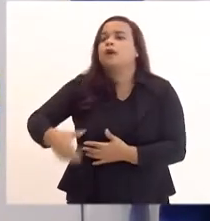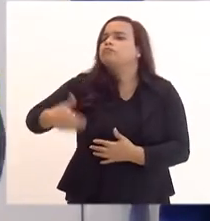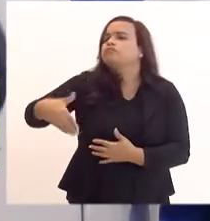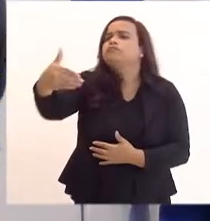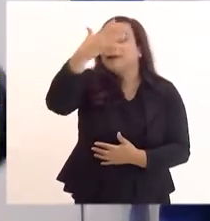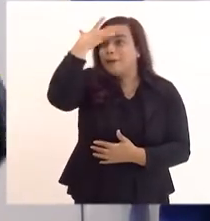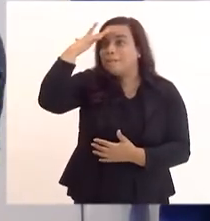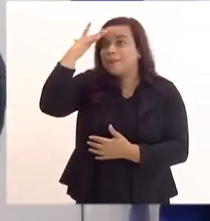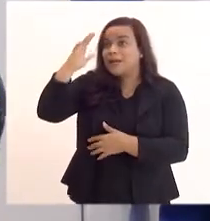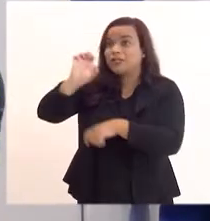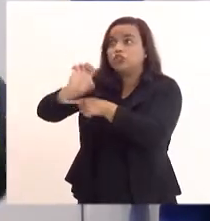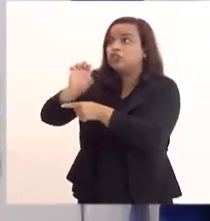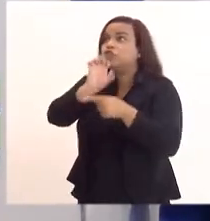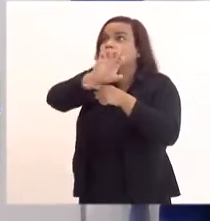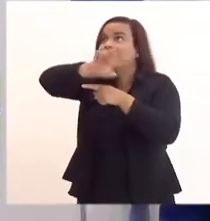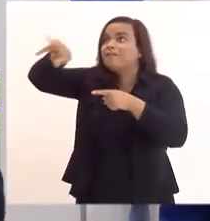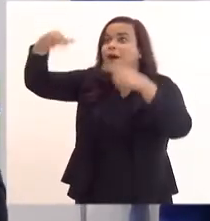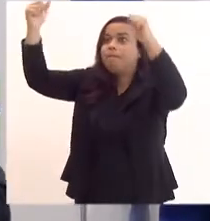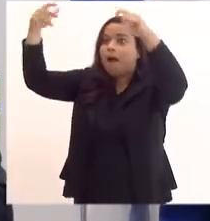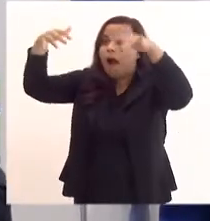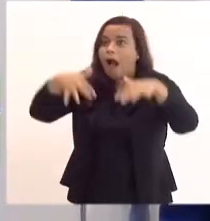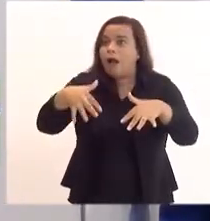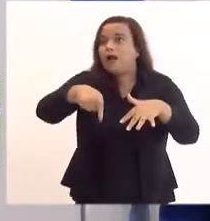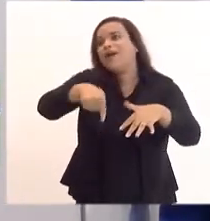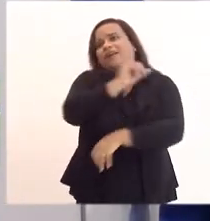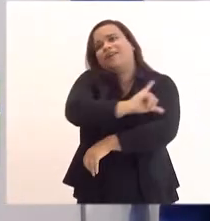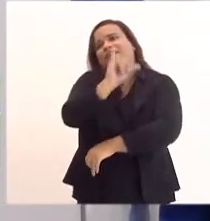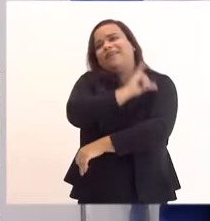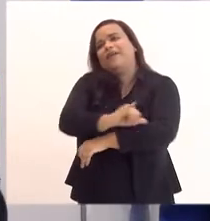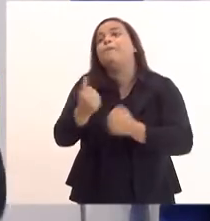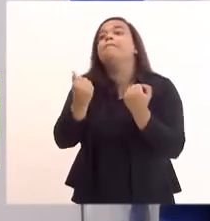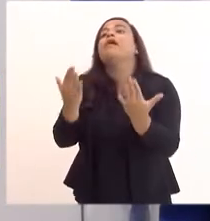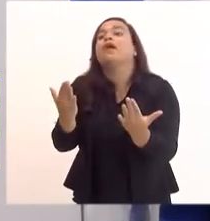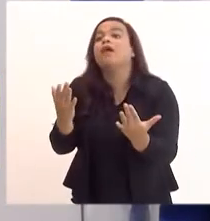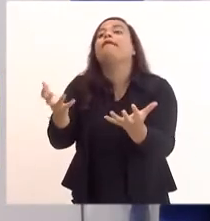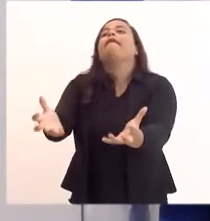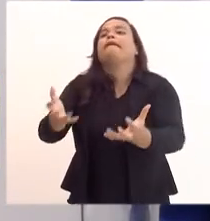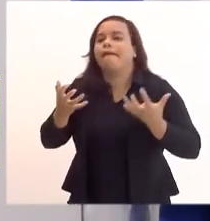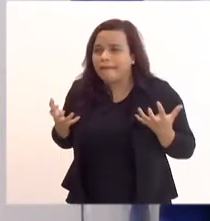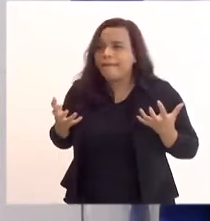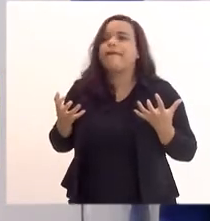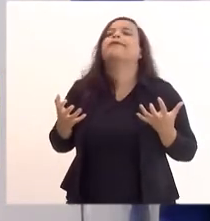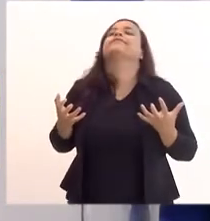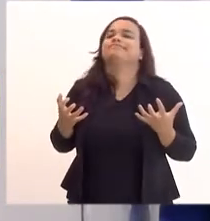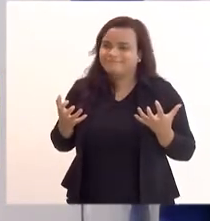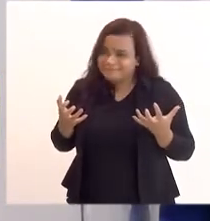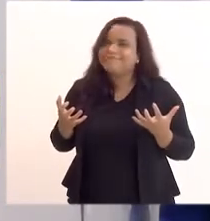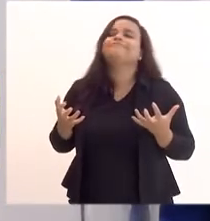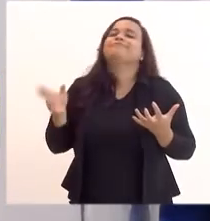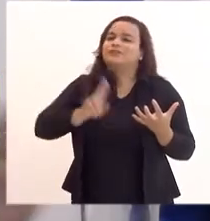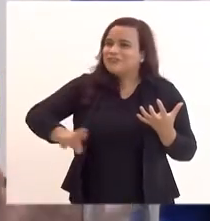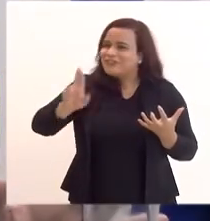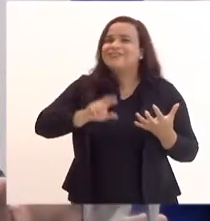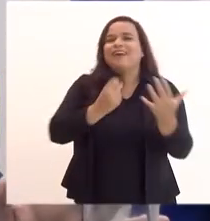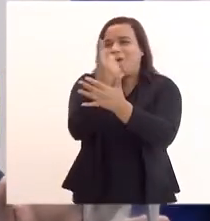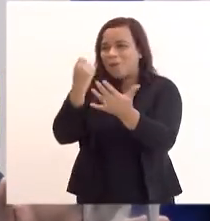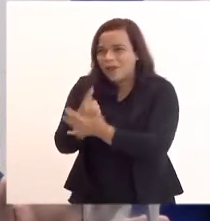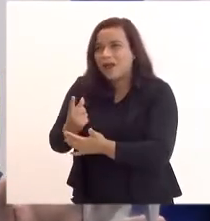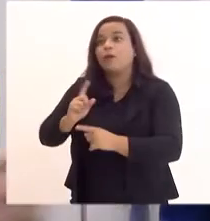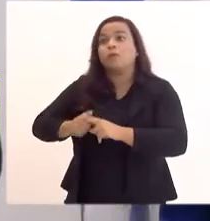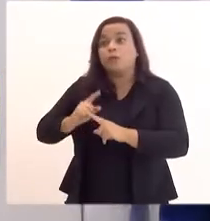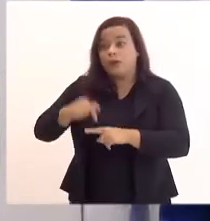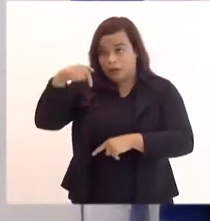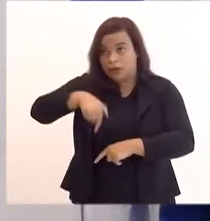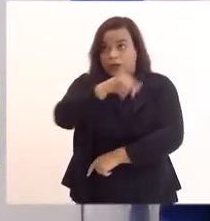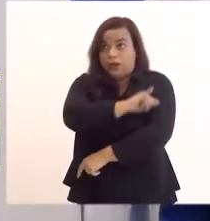Saúde a comprar um produto, porque nós aqui nessa casa legalizamos o fornecimento. Não é discutido o mérito ou